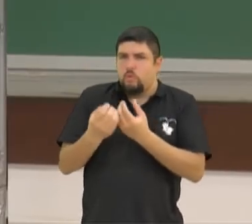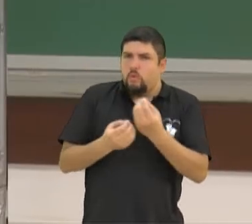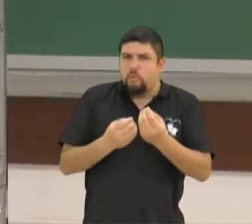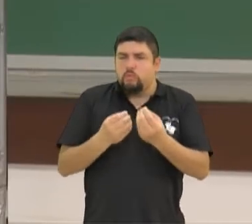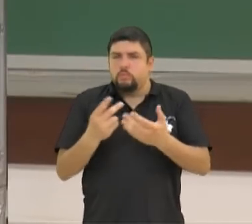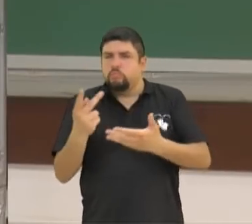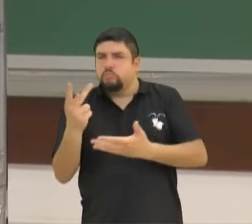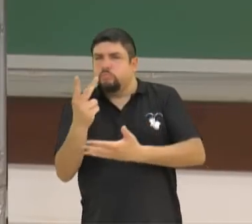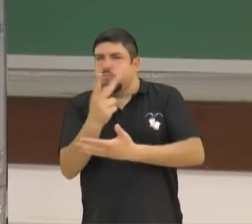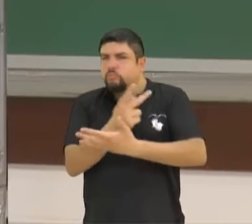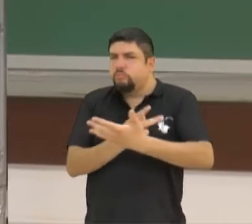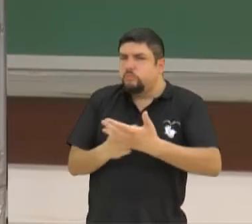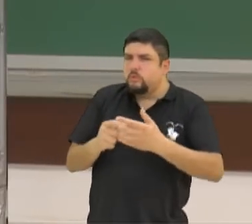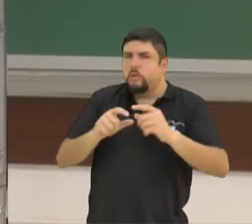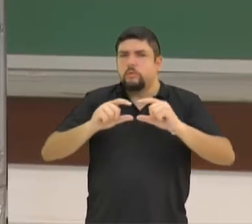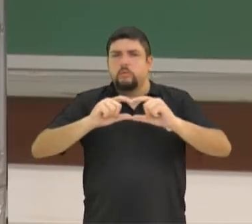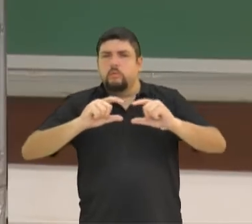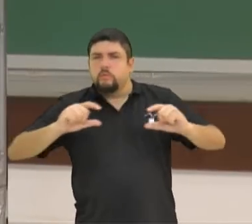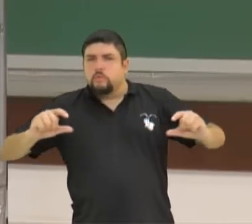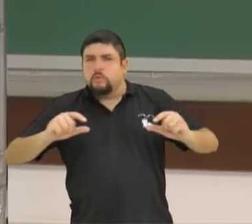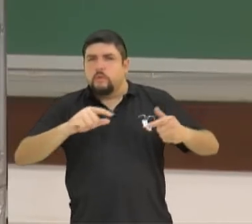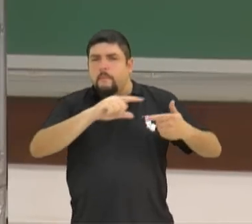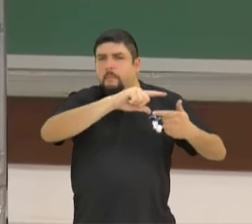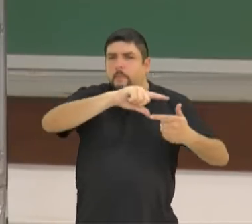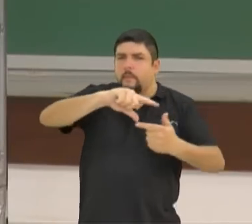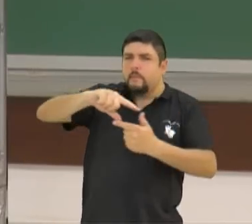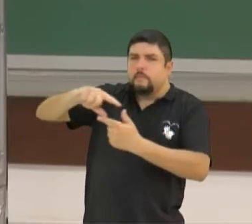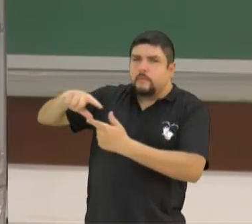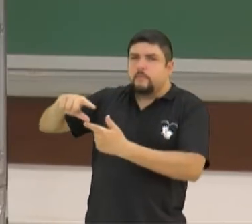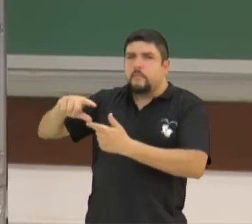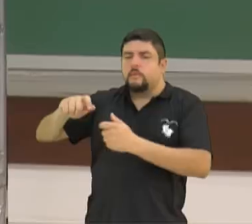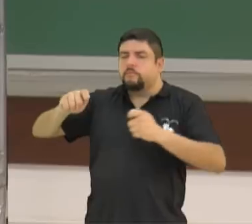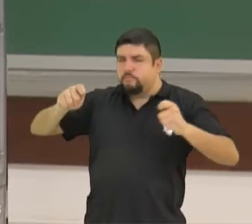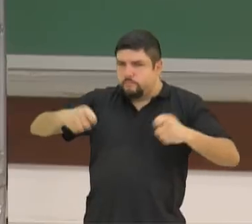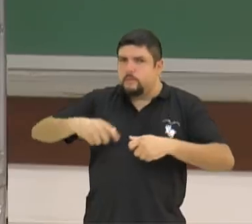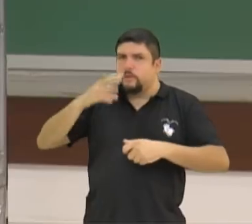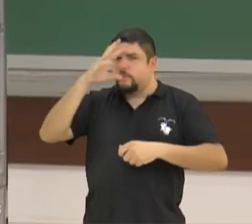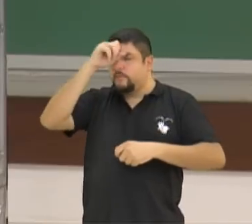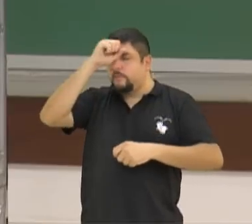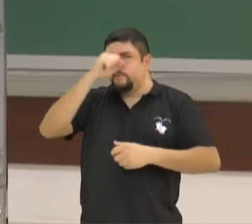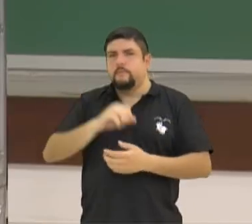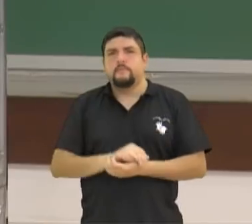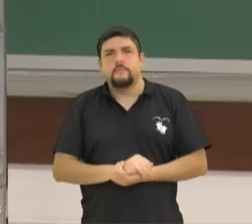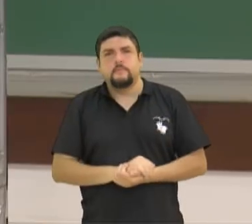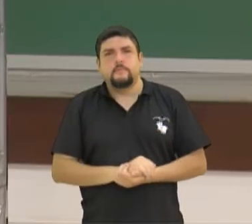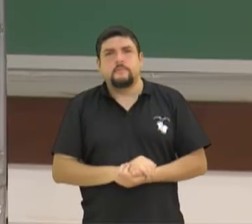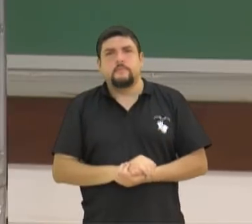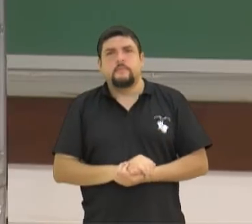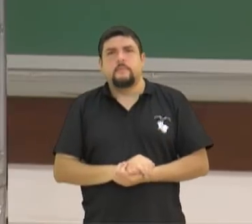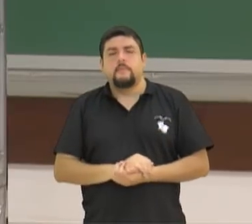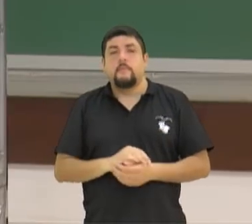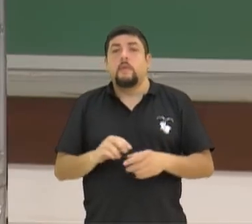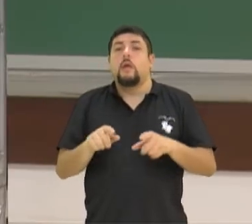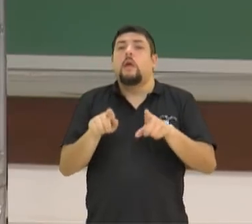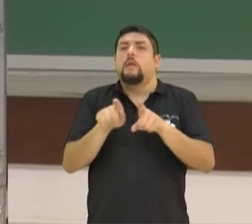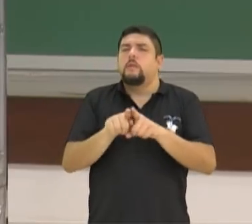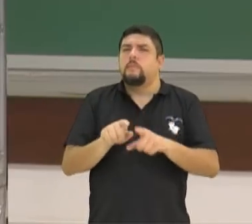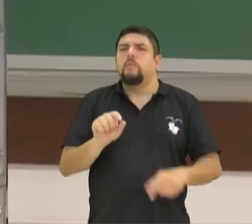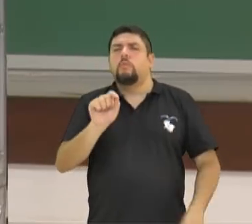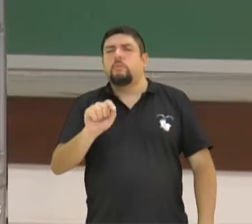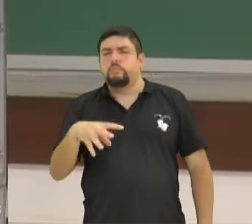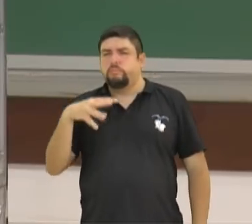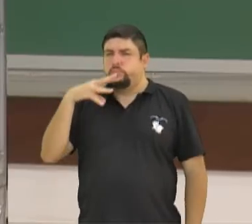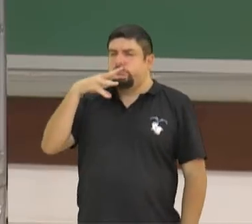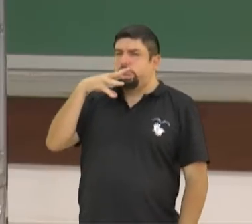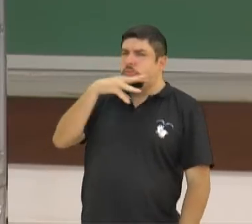gráficos como as tirinhas aí, para a gente poder se apropriar desses conceitos, ok? Também vamos identificar efeitos de ironia ou humor